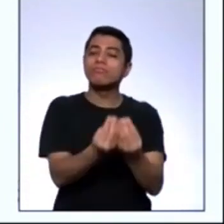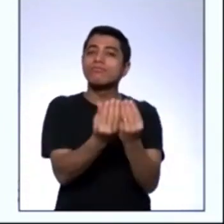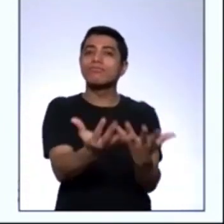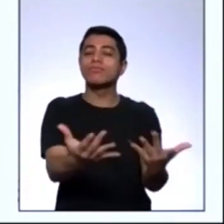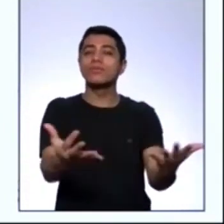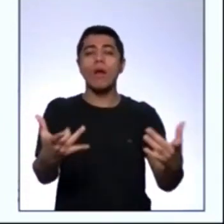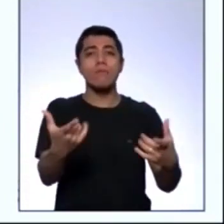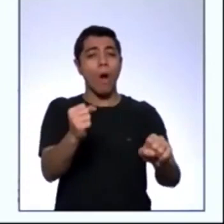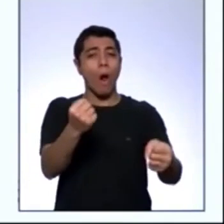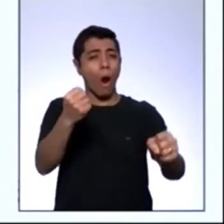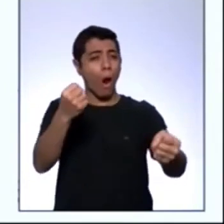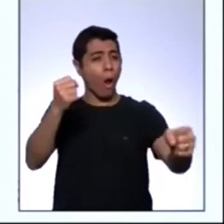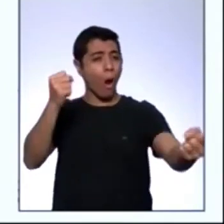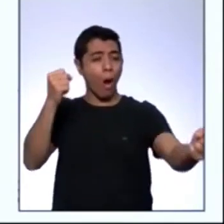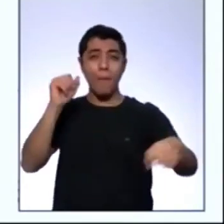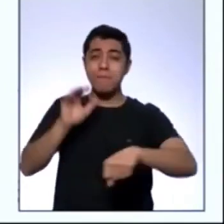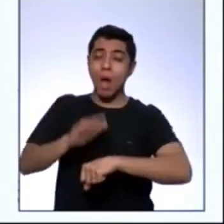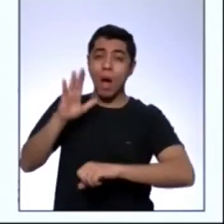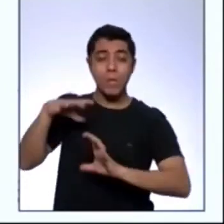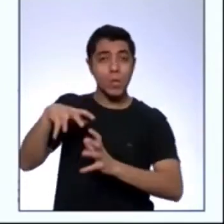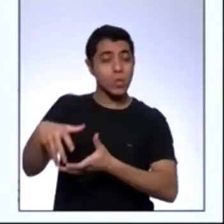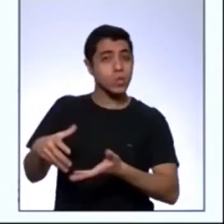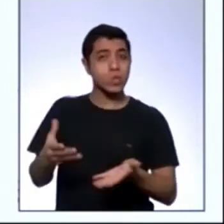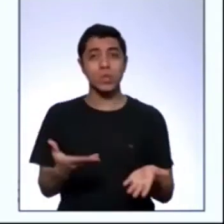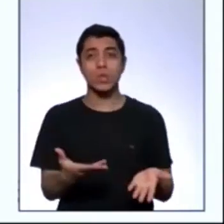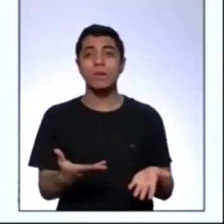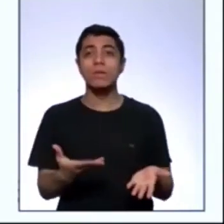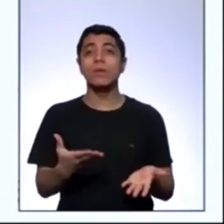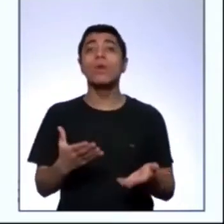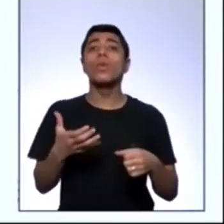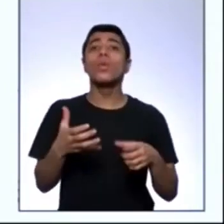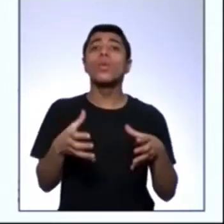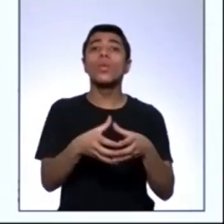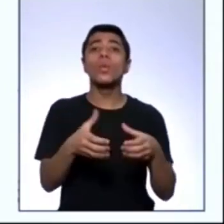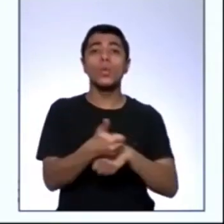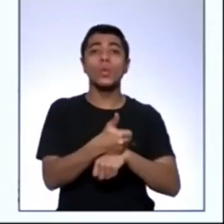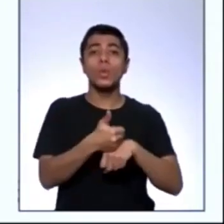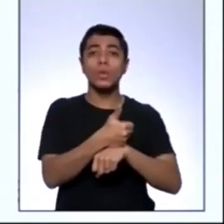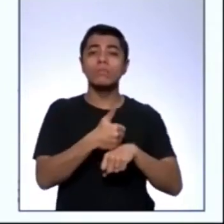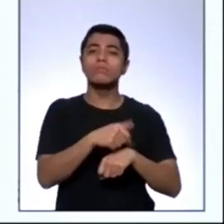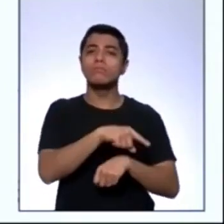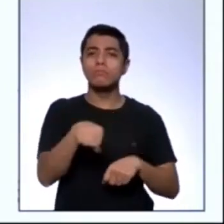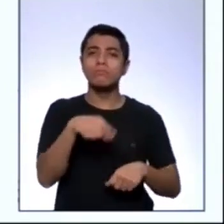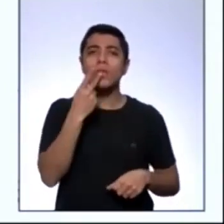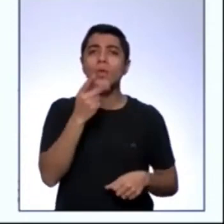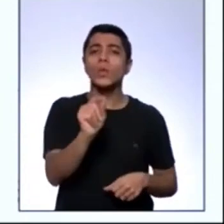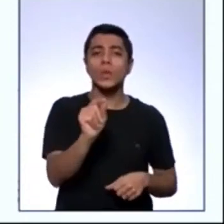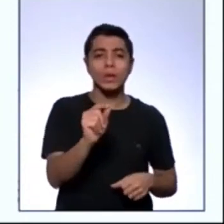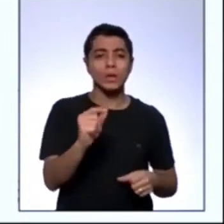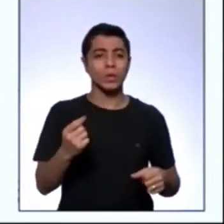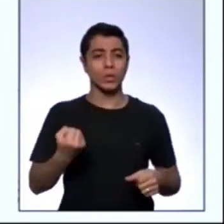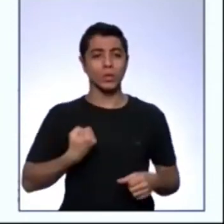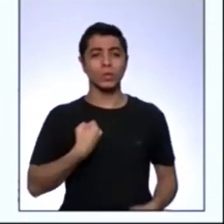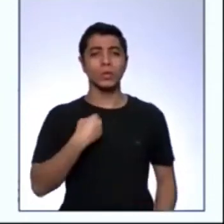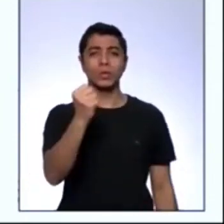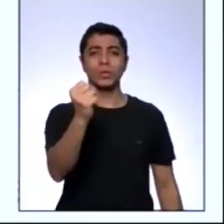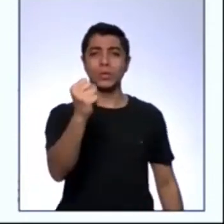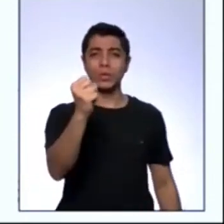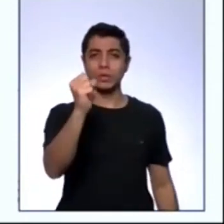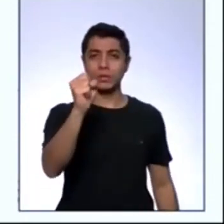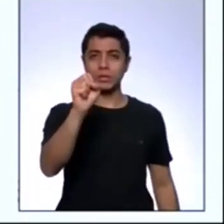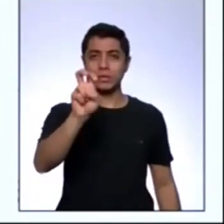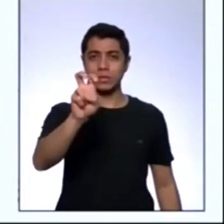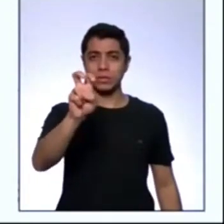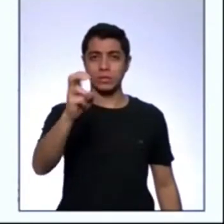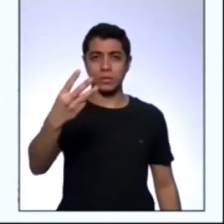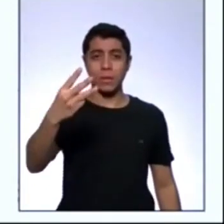especialistas calculam que dos 853 milhões anota esse número no caderno Vamo